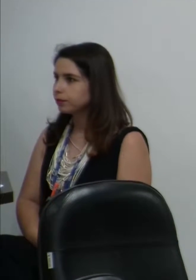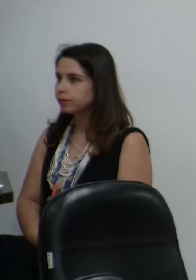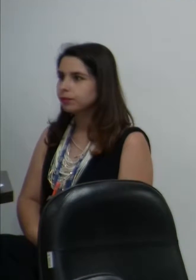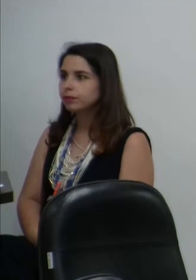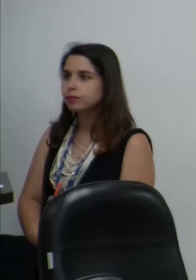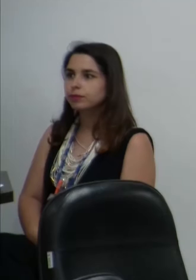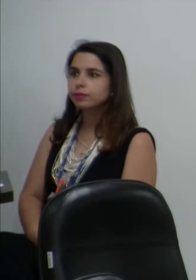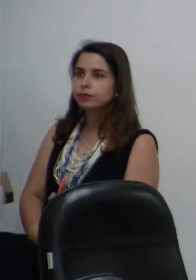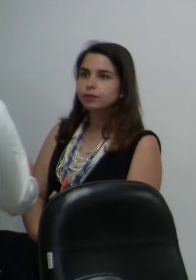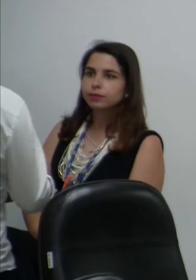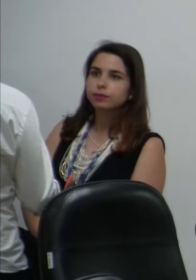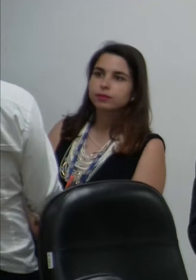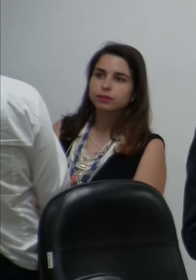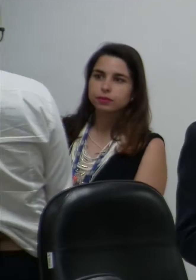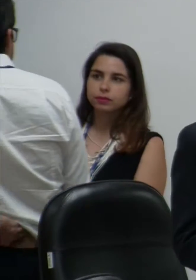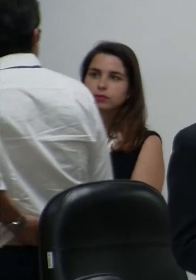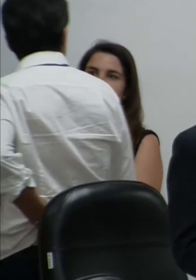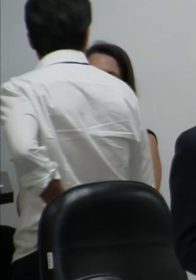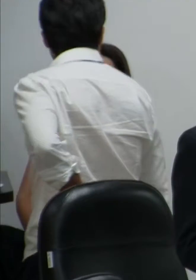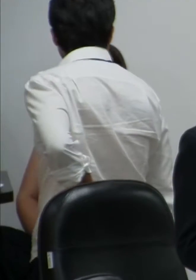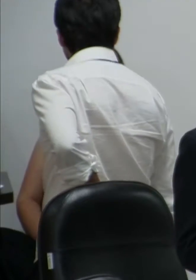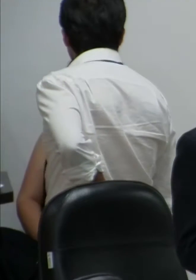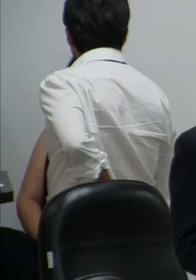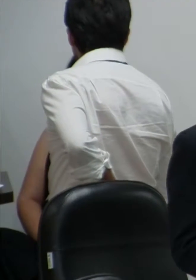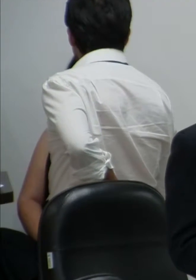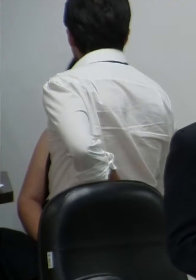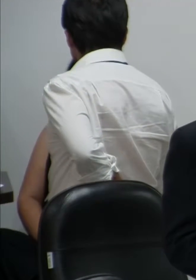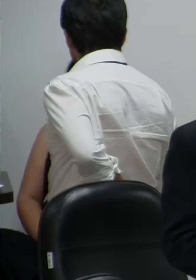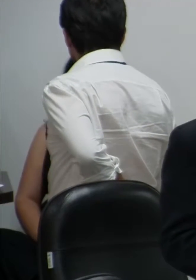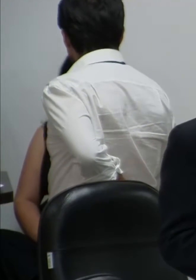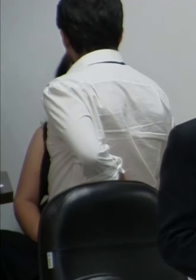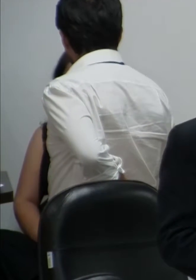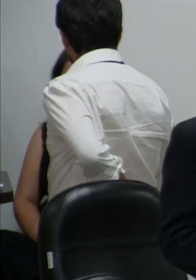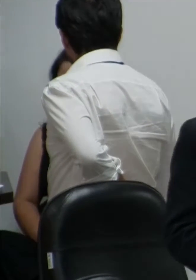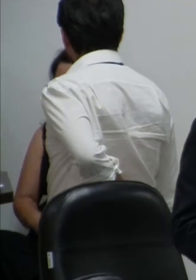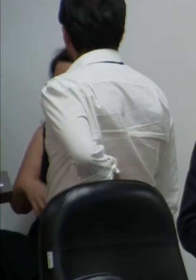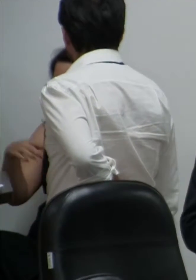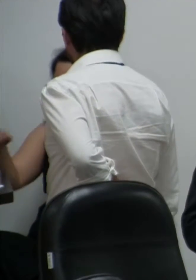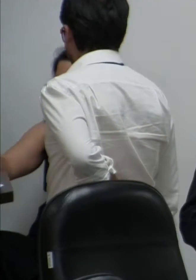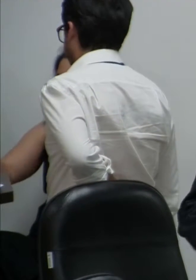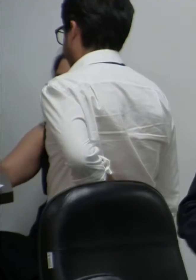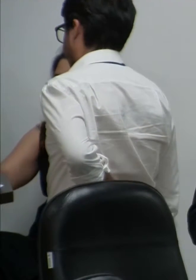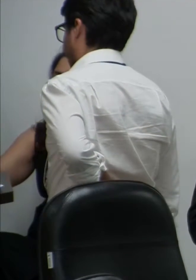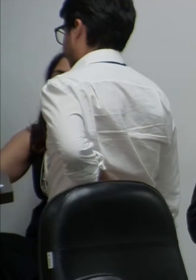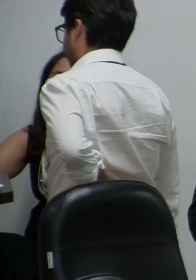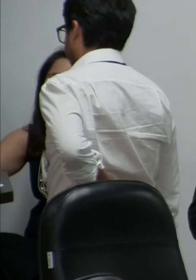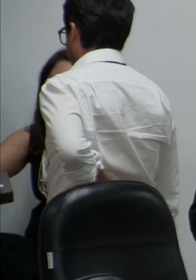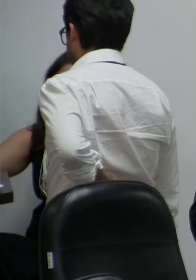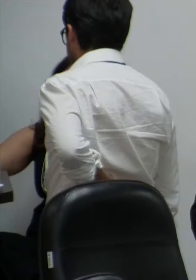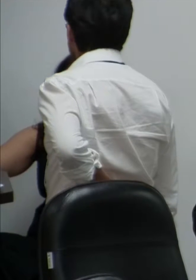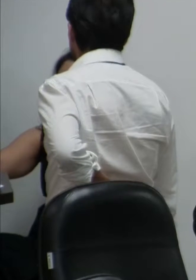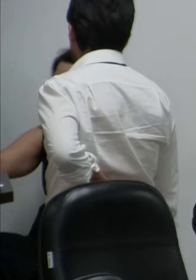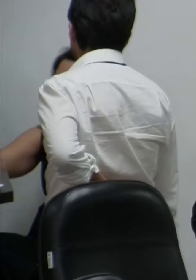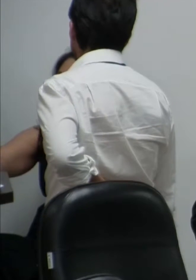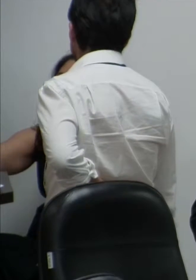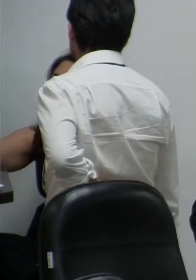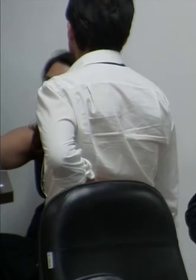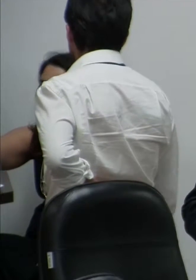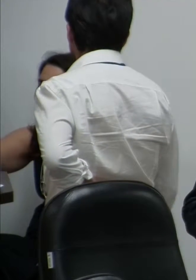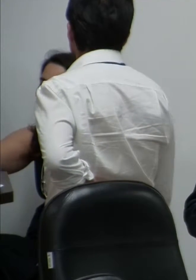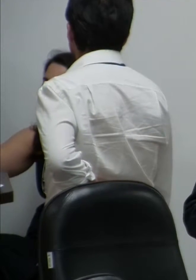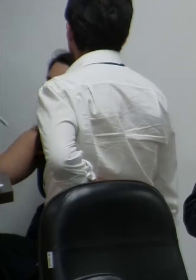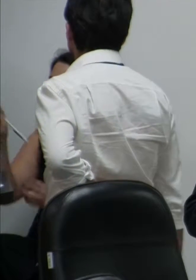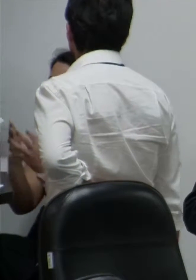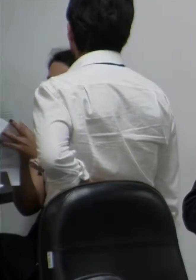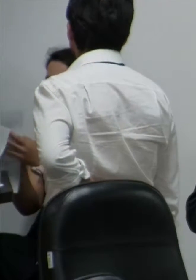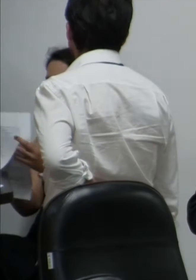possa ser melhorado. Tenho certeza que a mesa que irá conduzir os trabalhos, e eu na condição de secretário, também